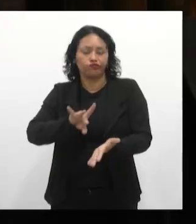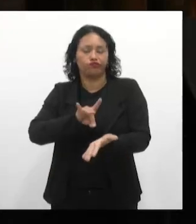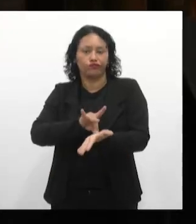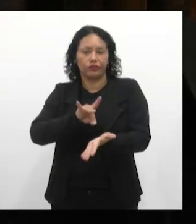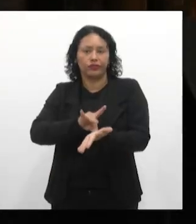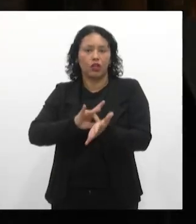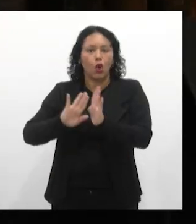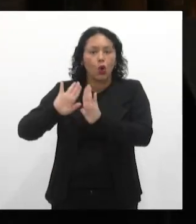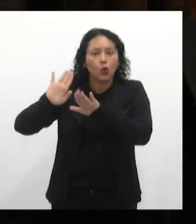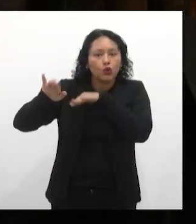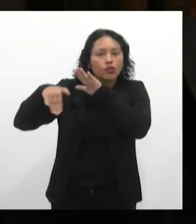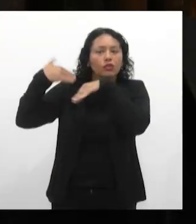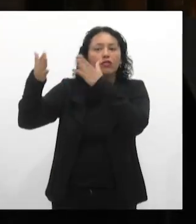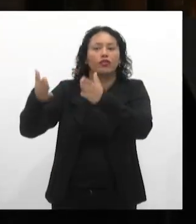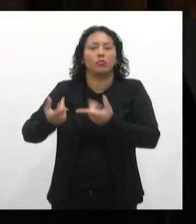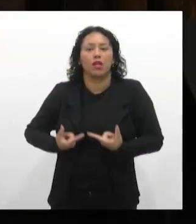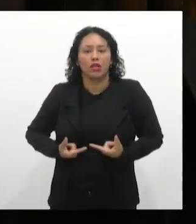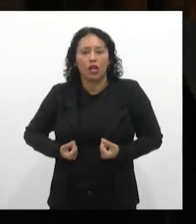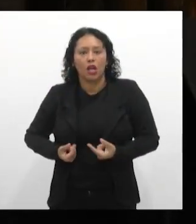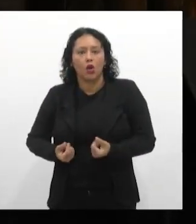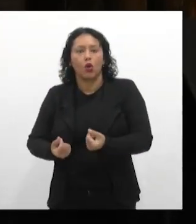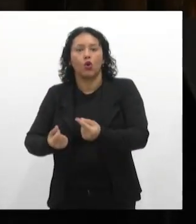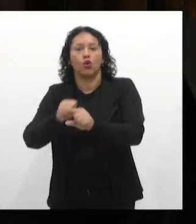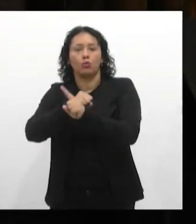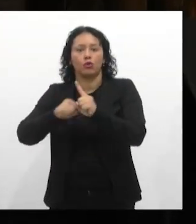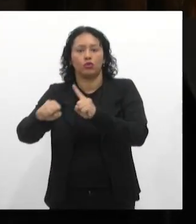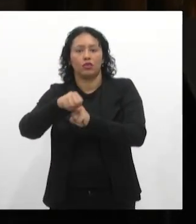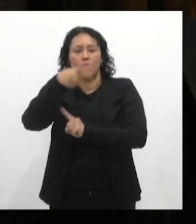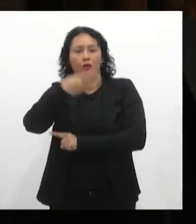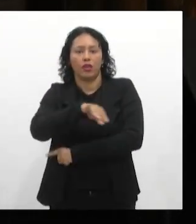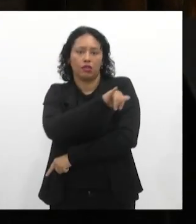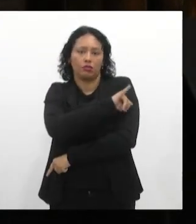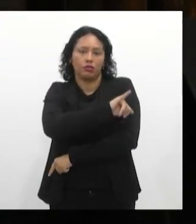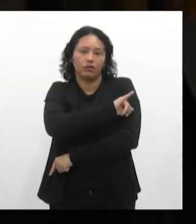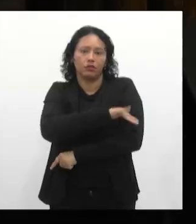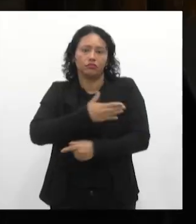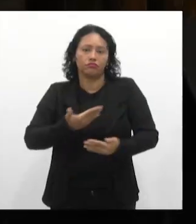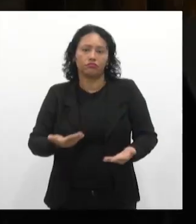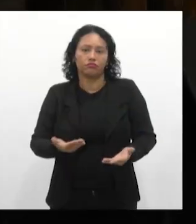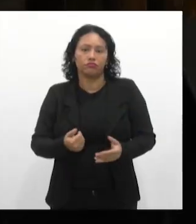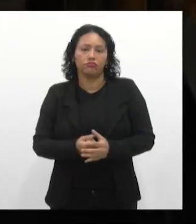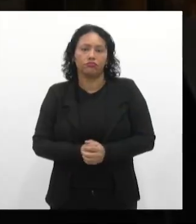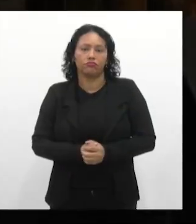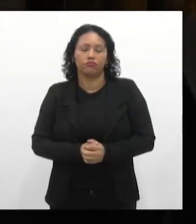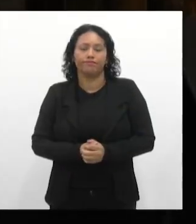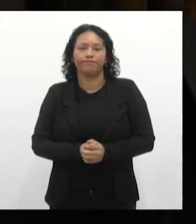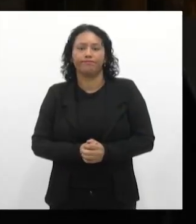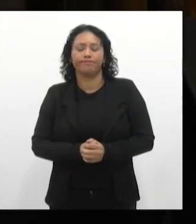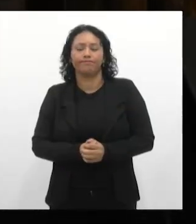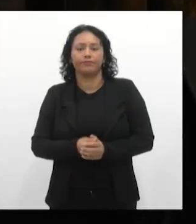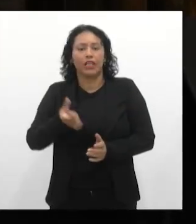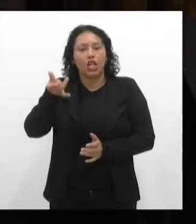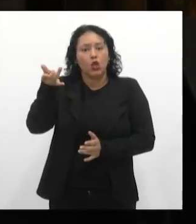o desenvolvimento econômico e social do nosso Estado. Porque, em última análise,